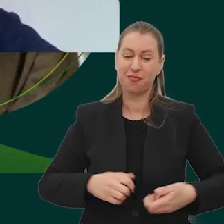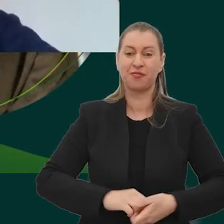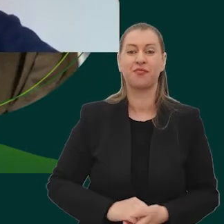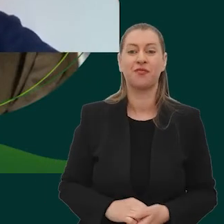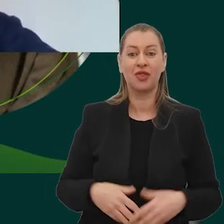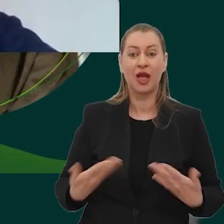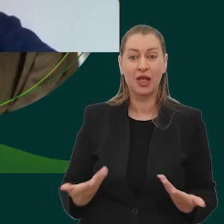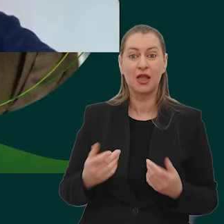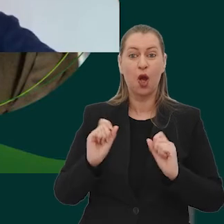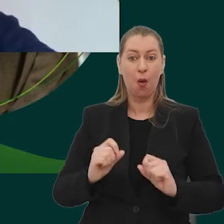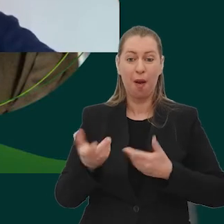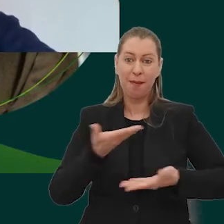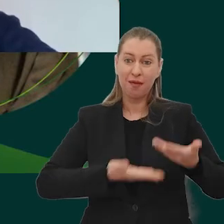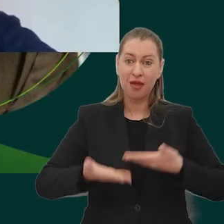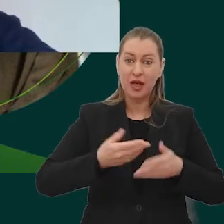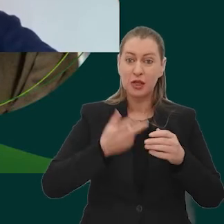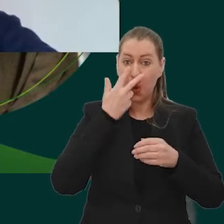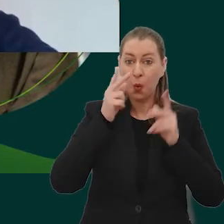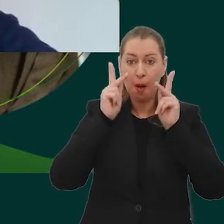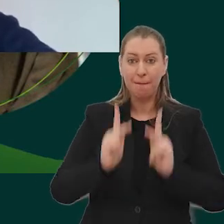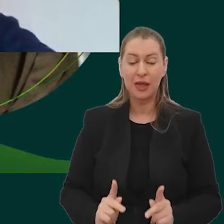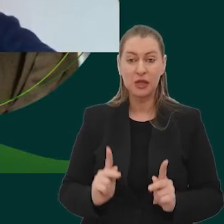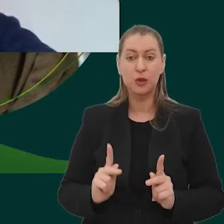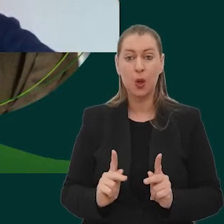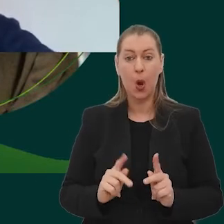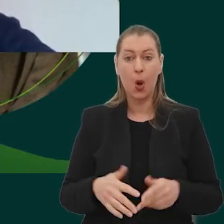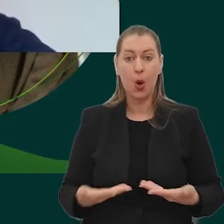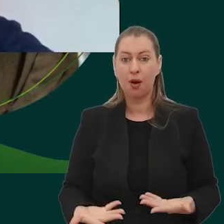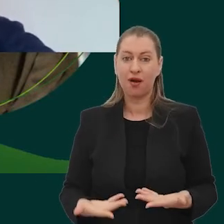É literalmente uma interação com uma pessoa ali, só que...